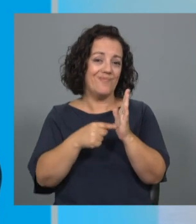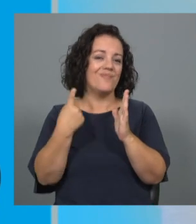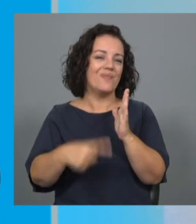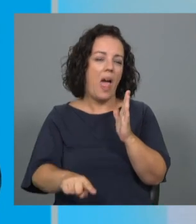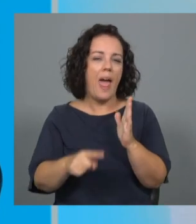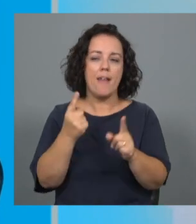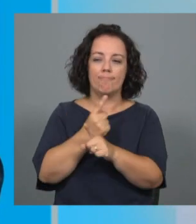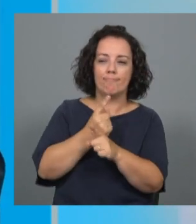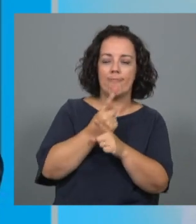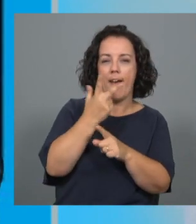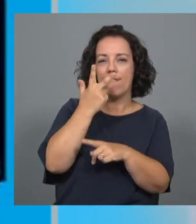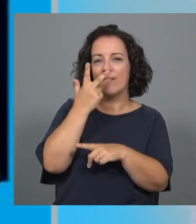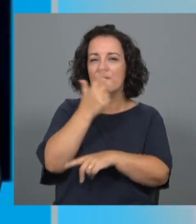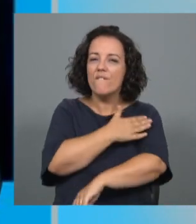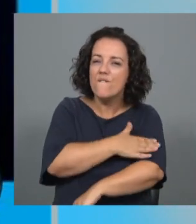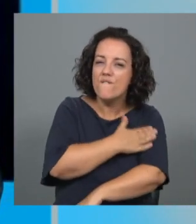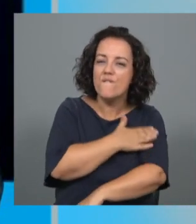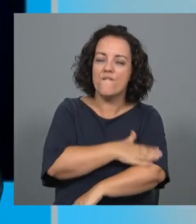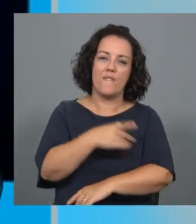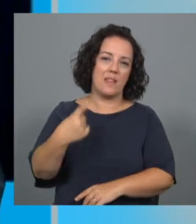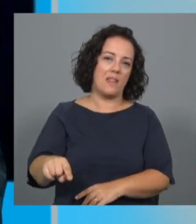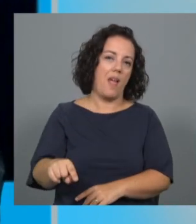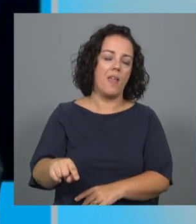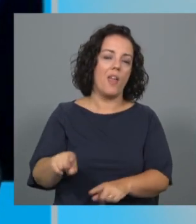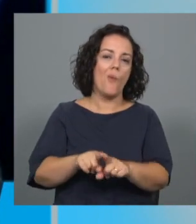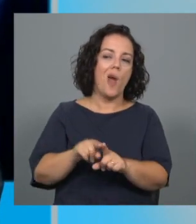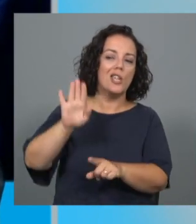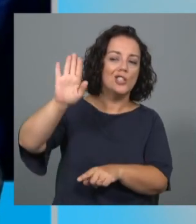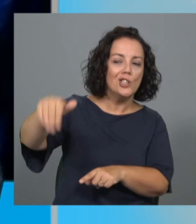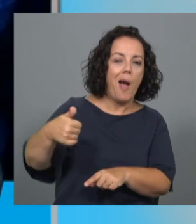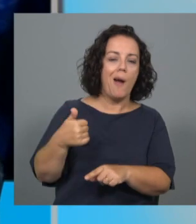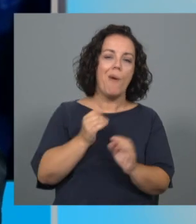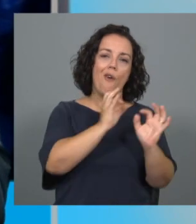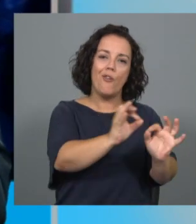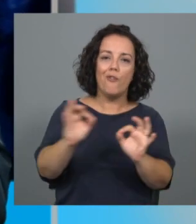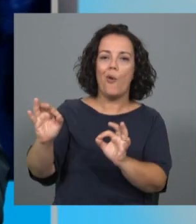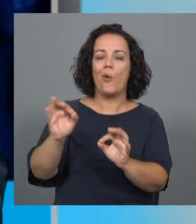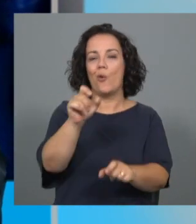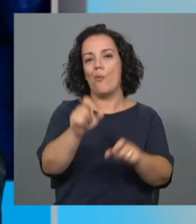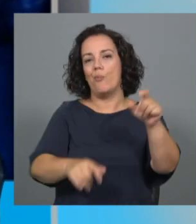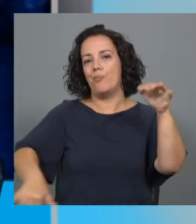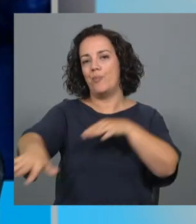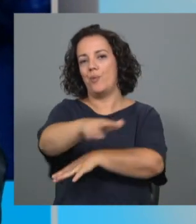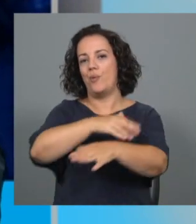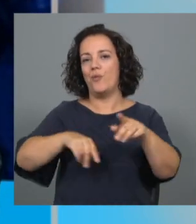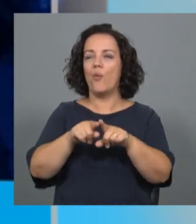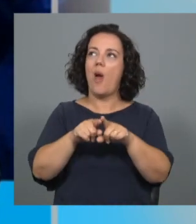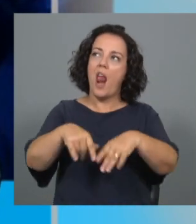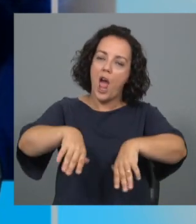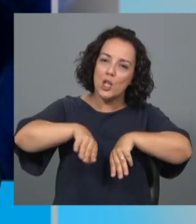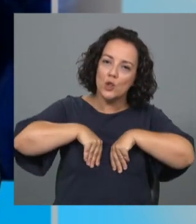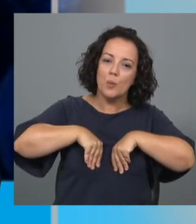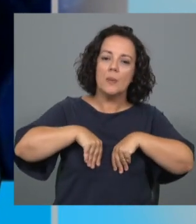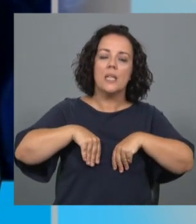fraqueza. Ele é chamado a trabalhar em favor do povo, a assumir as dores